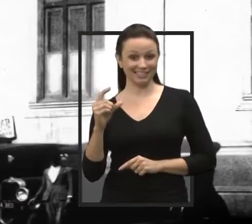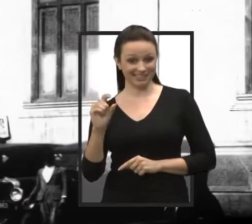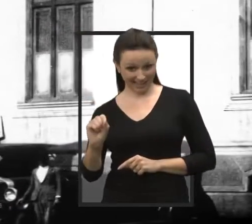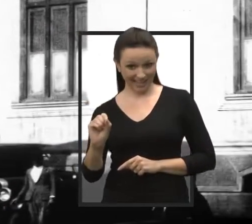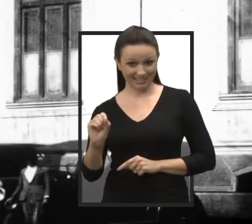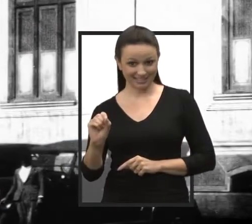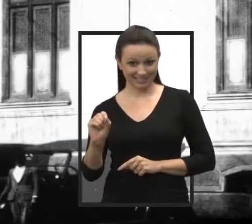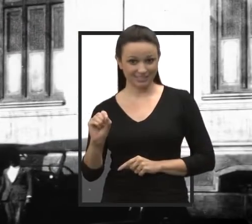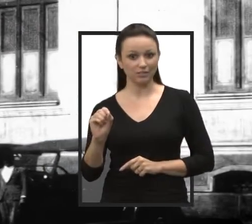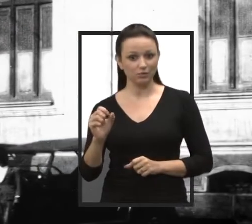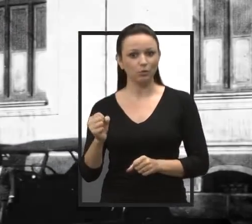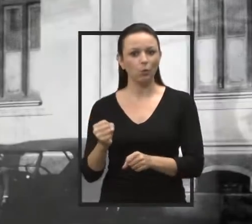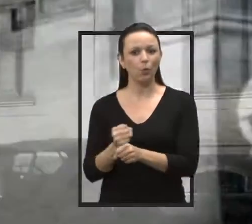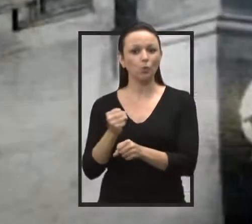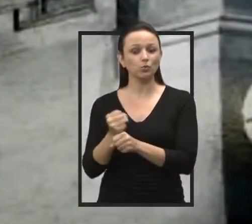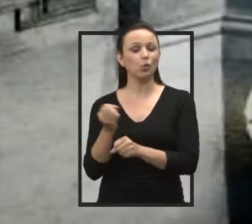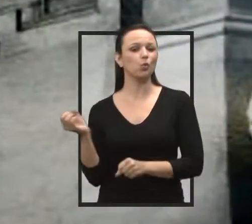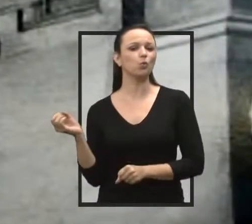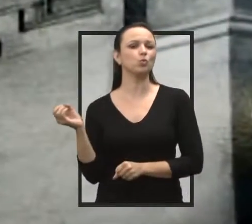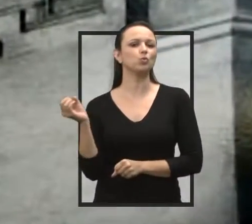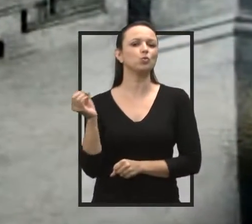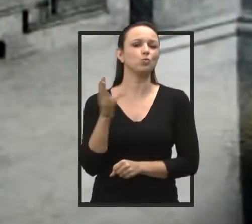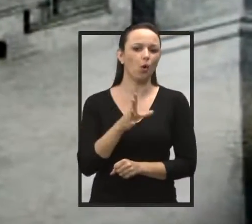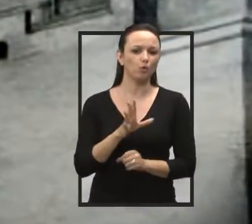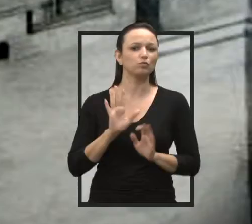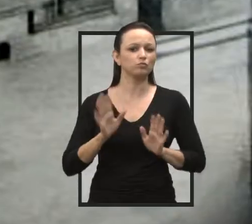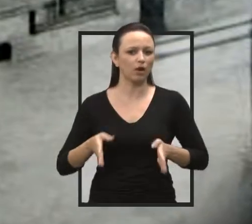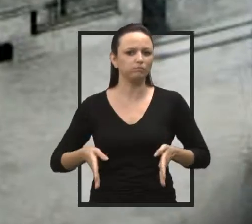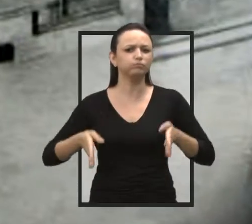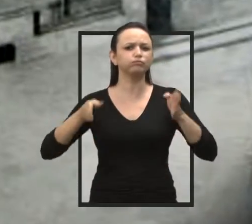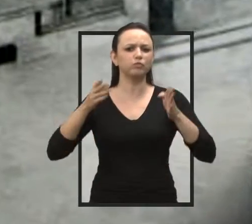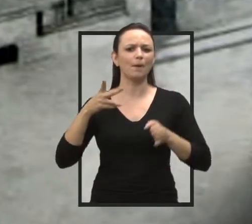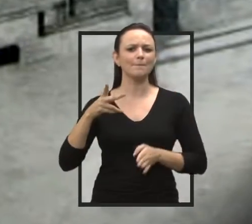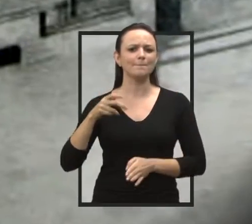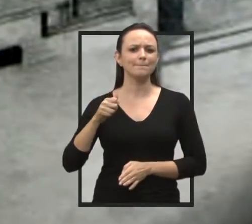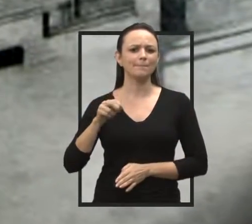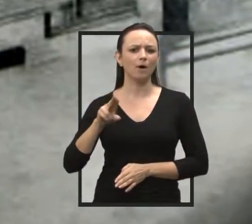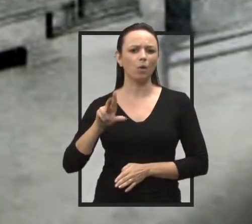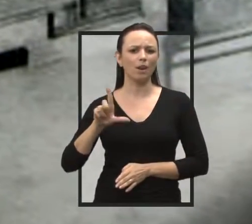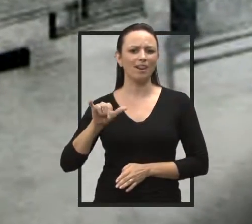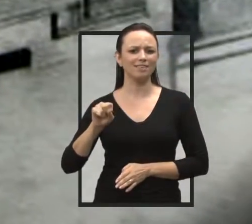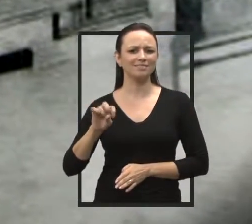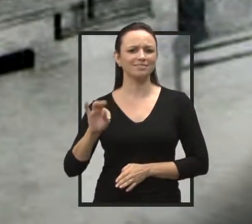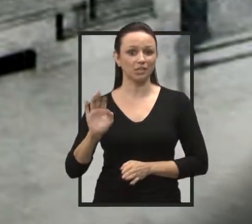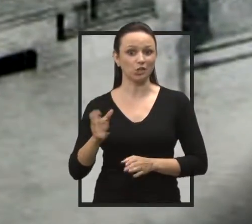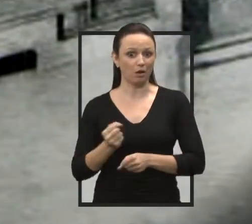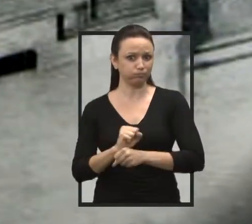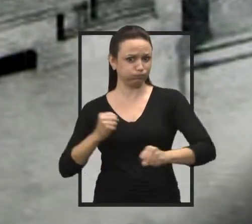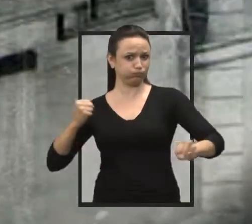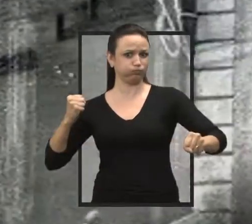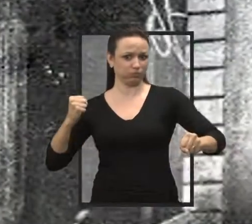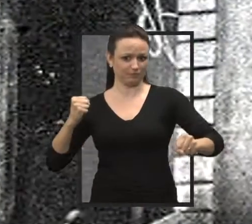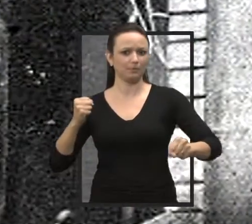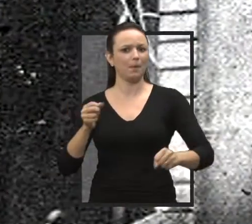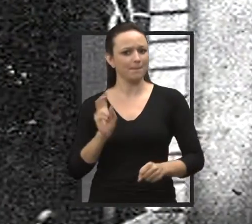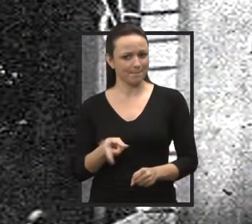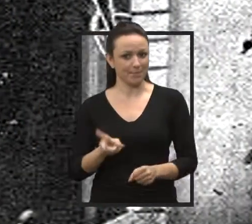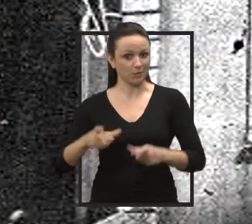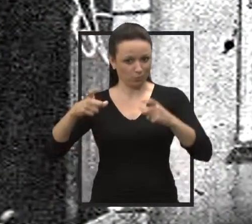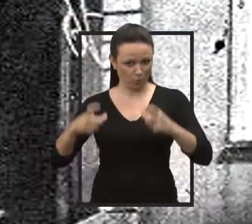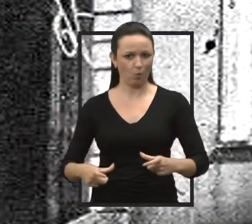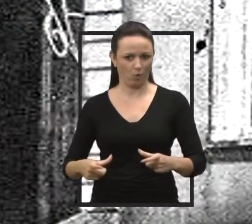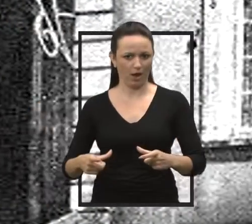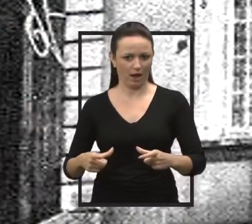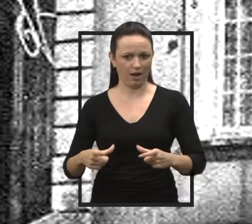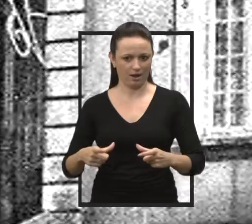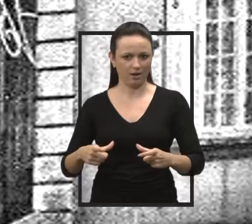foi construída nova, já com padrão da Companhia Paulista, que já era a Paulista grandona, no mesmo lugar.